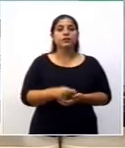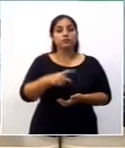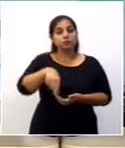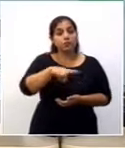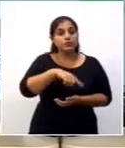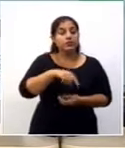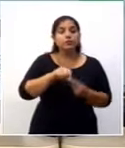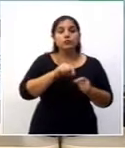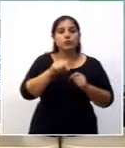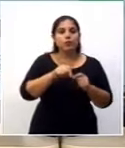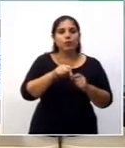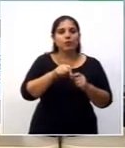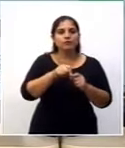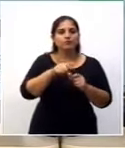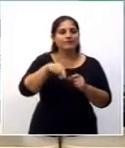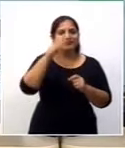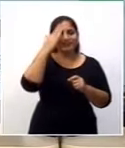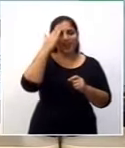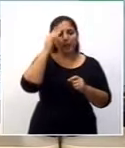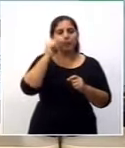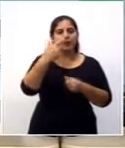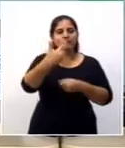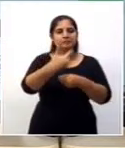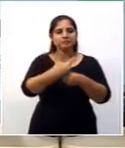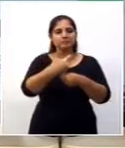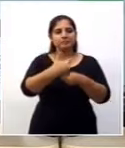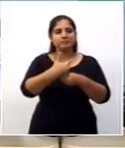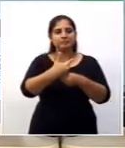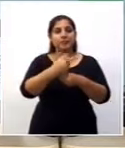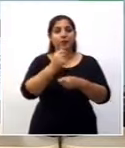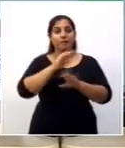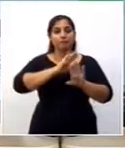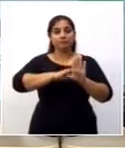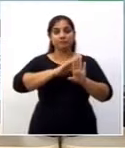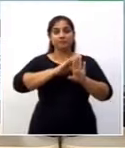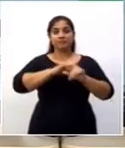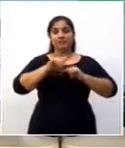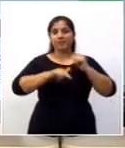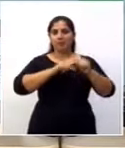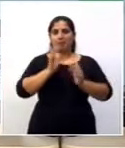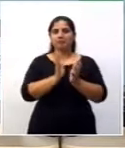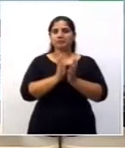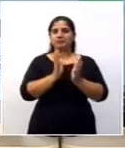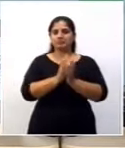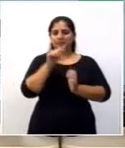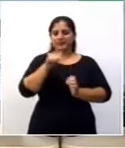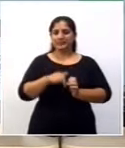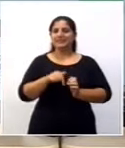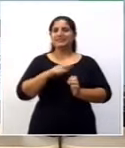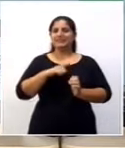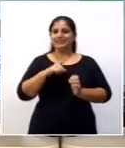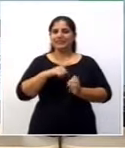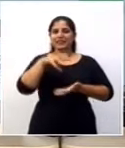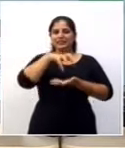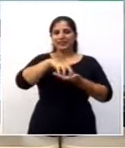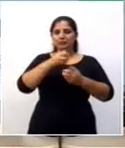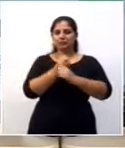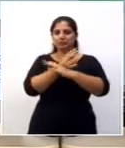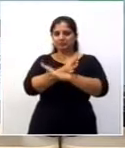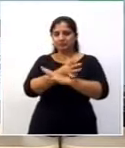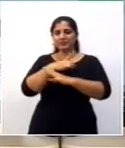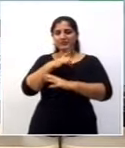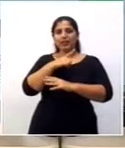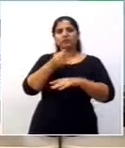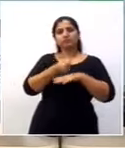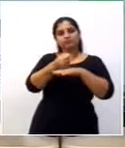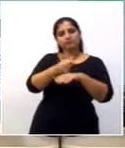Vocês não imaginam, quem está do outro lado, não imaginam quantas pessoas estão envolvidas aqui no Centro de Mídias para poder